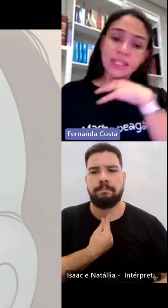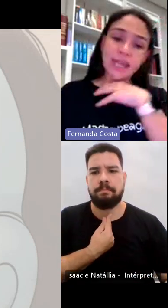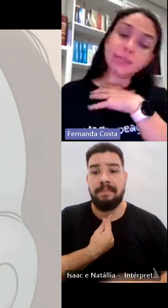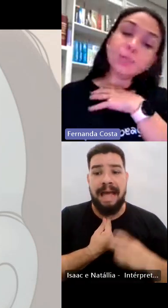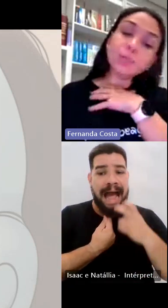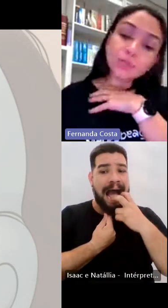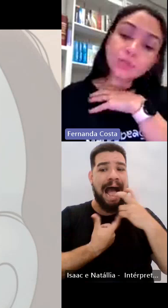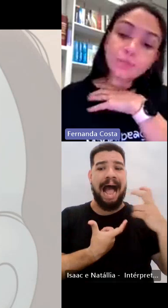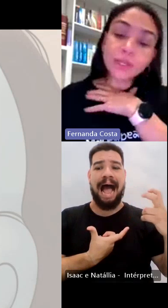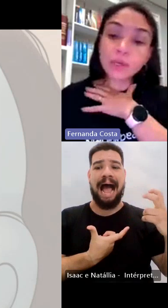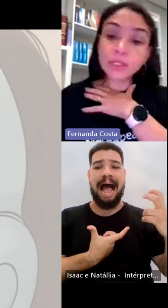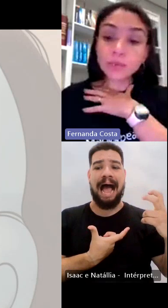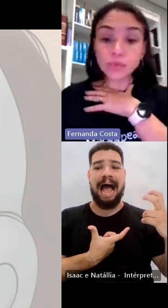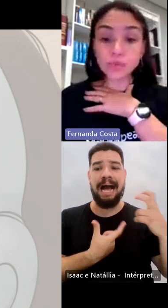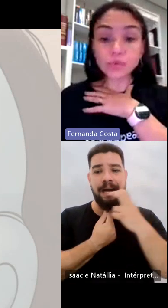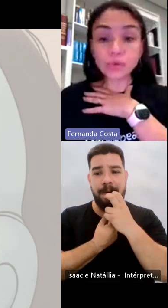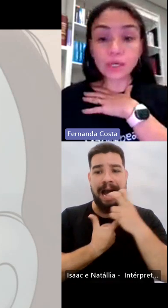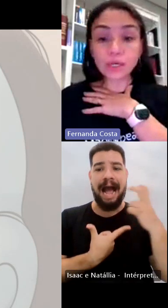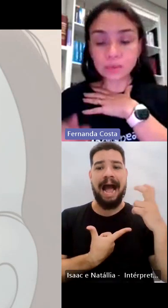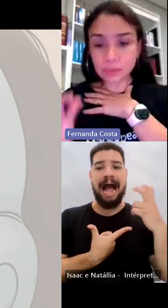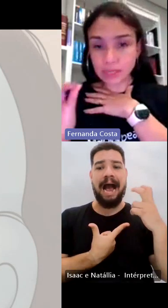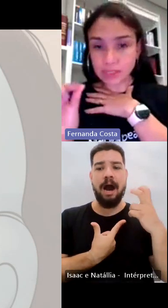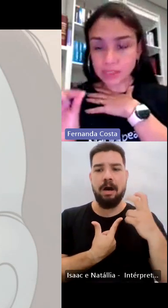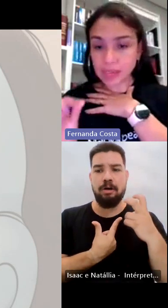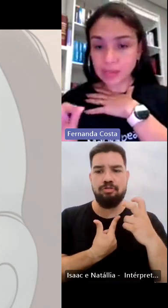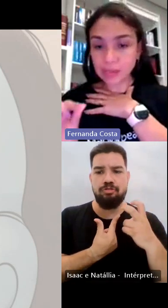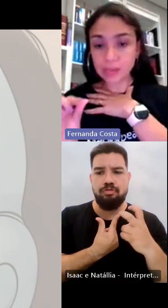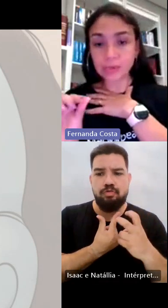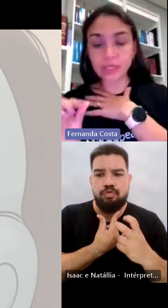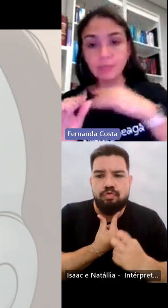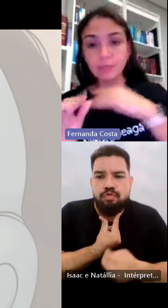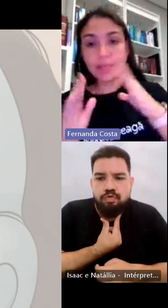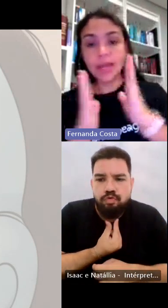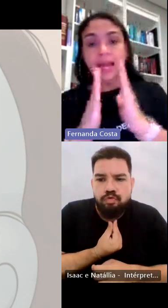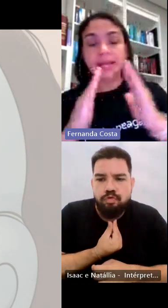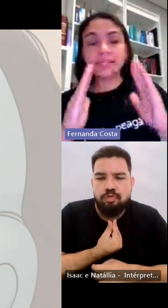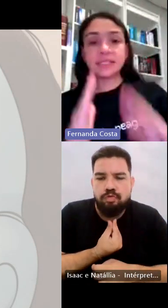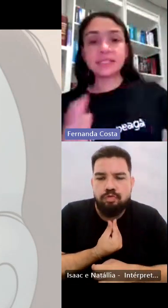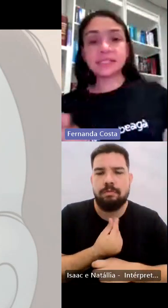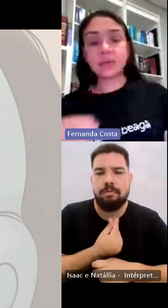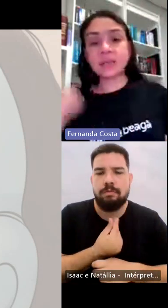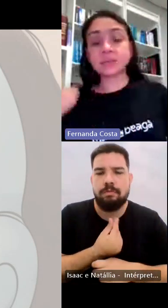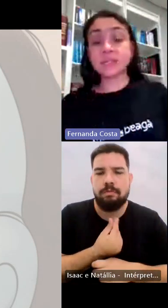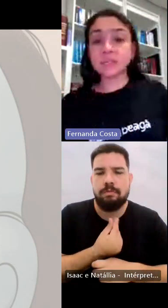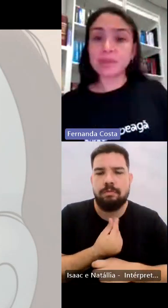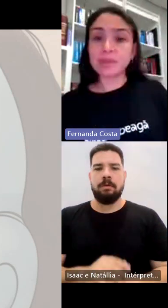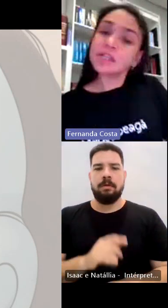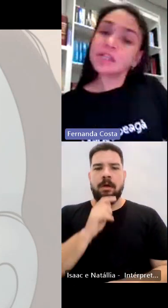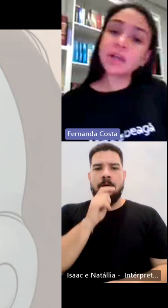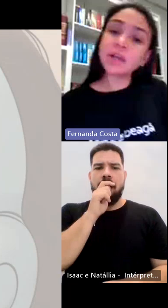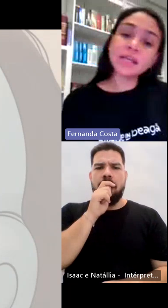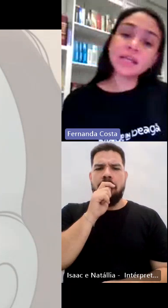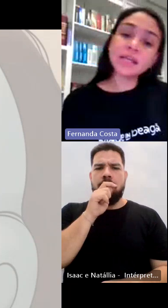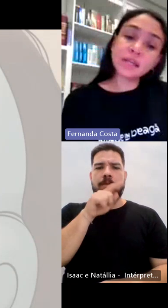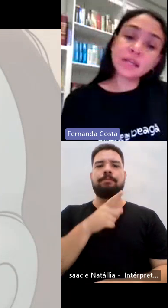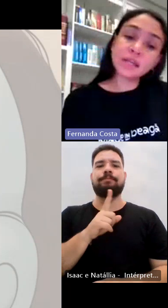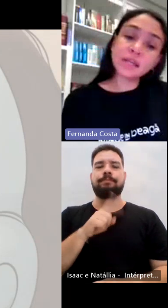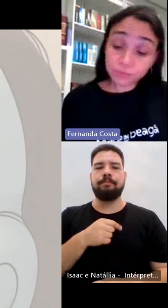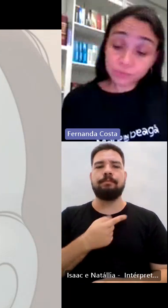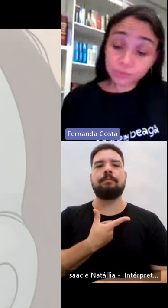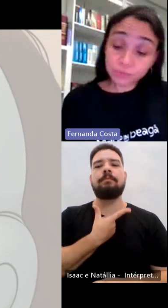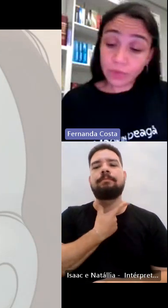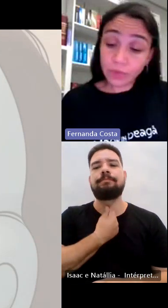elas se abrem muito. E quando eu estou sussurrando, elas se abrem bem pouquinho. Essas são as minhas pregas vocais que